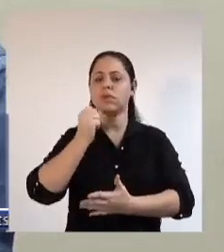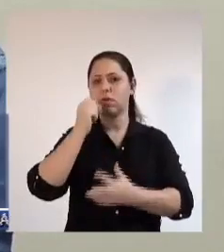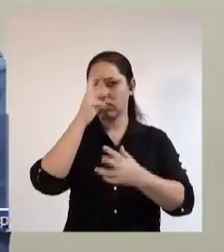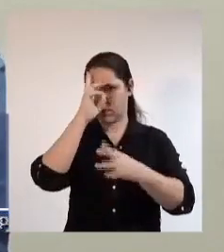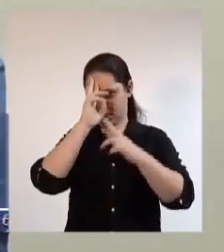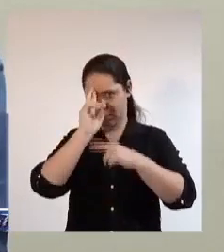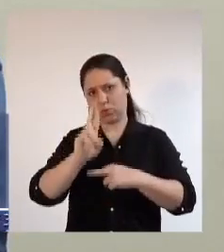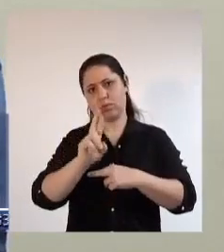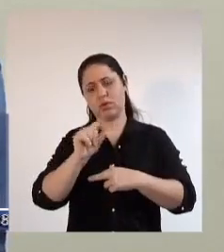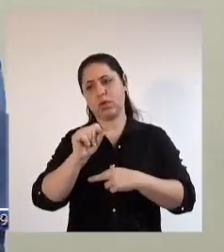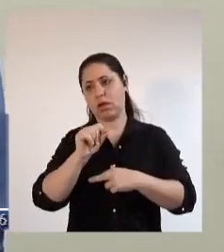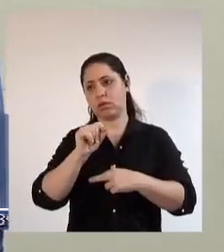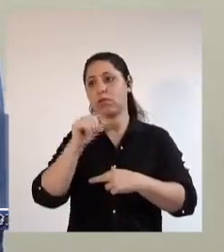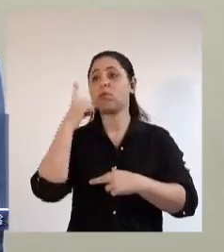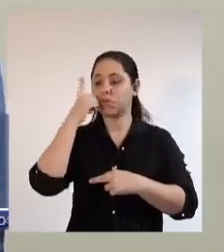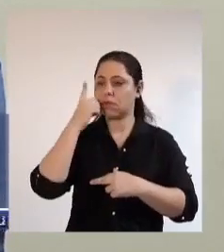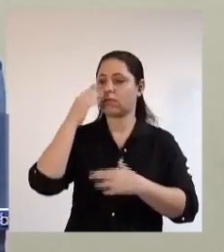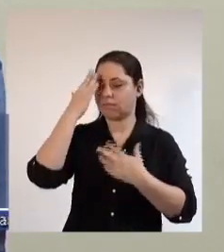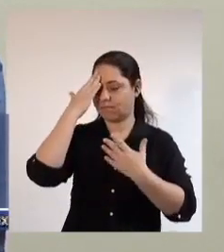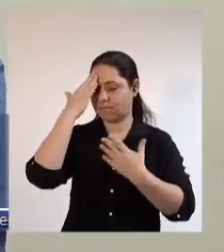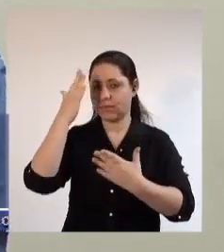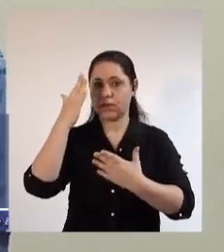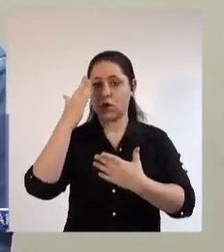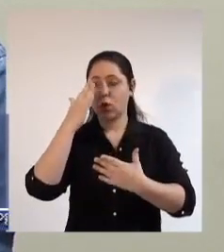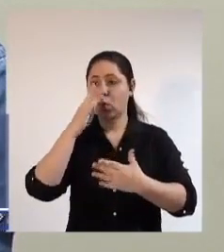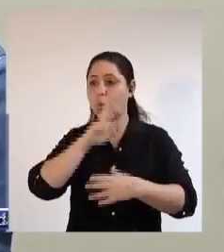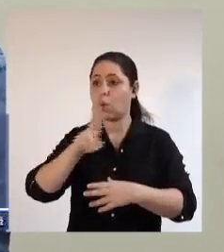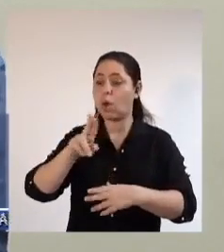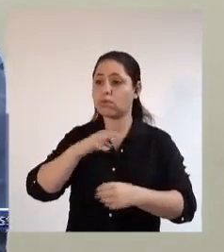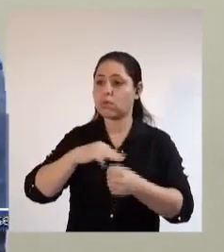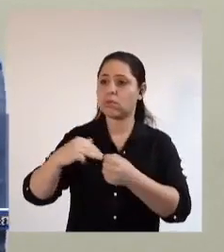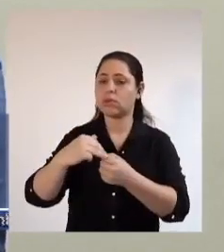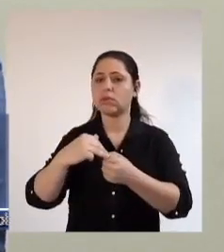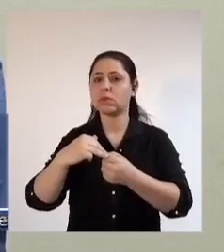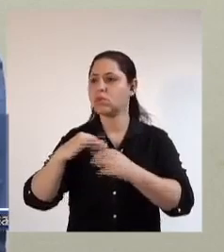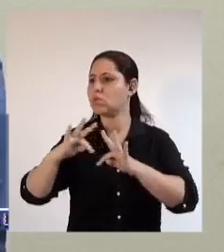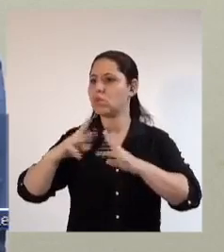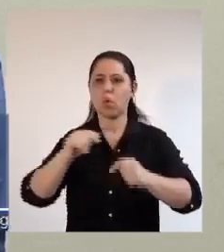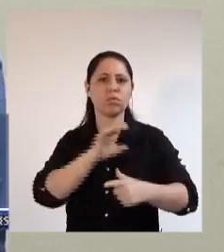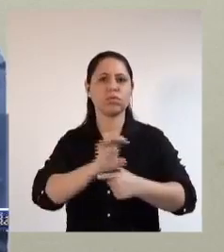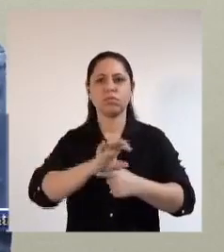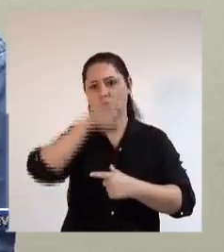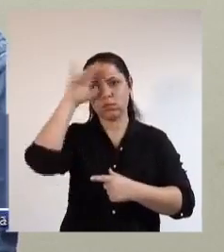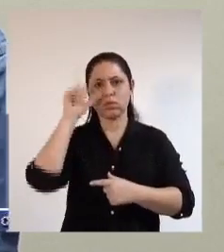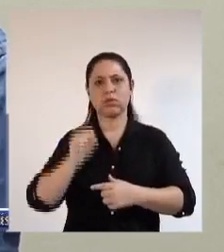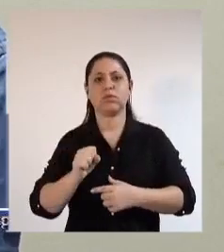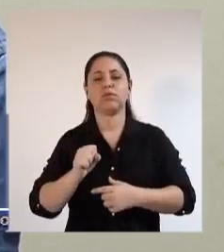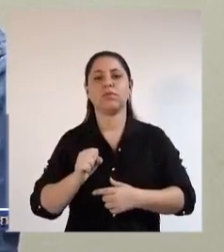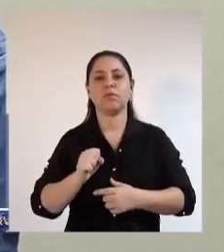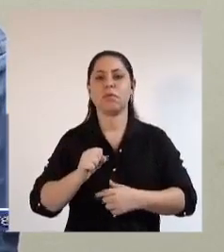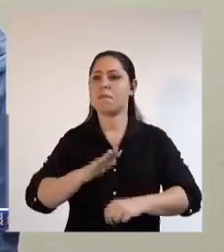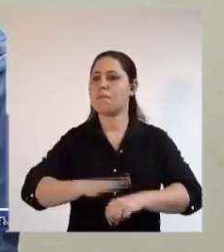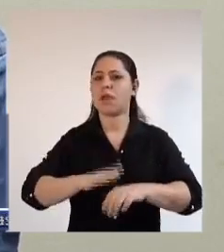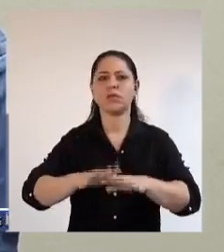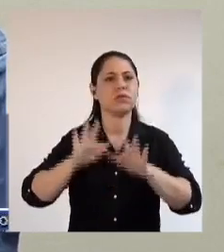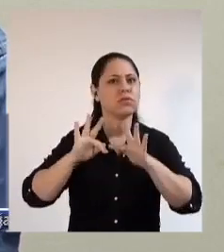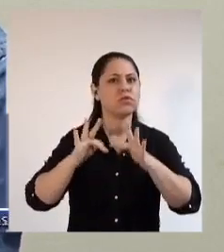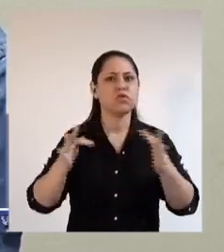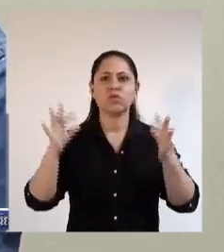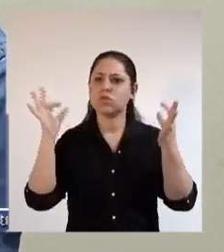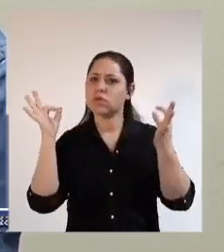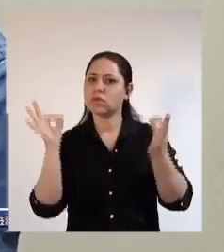deputado a nossa gratidão e nome dos três municípios e de todos os municípios do estado de mato grosso do sul o nosso mais sincero agradecimento